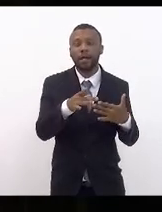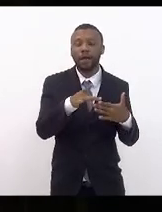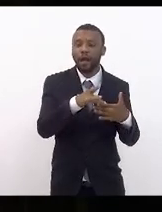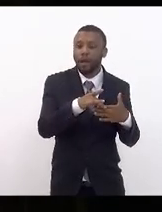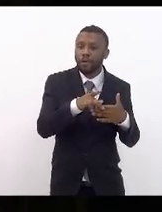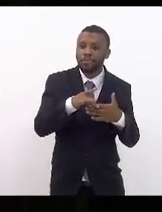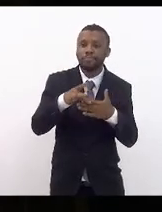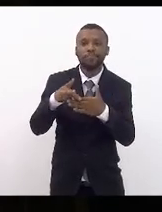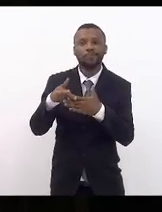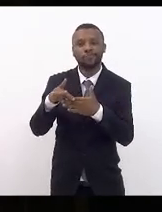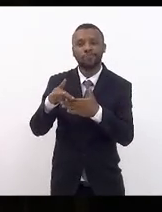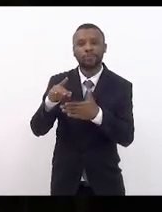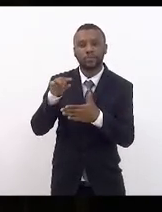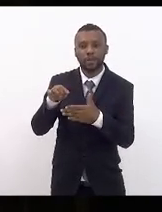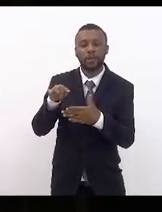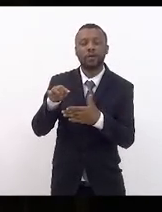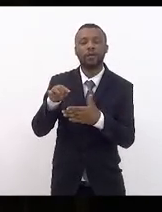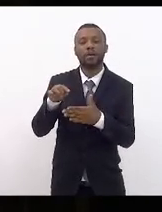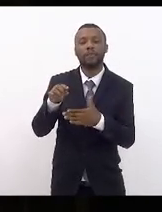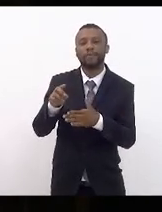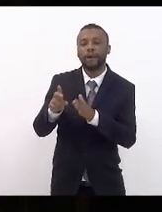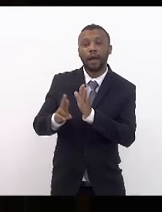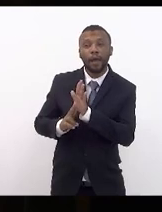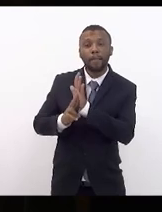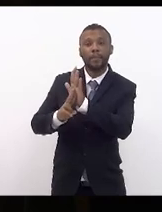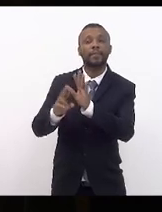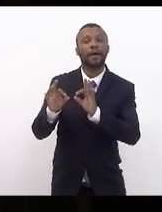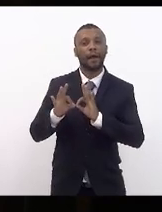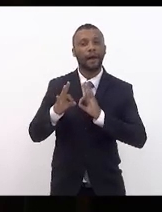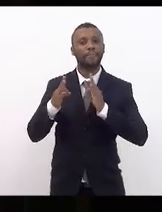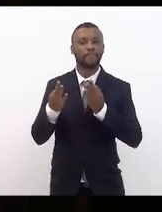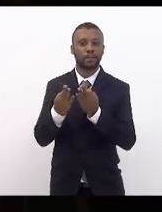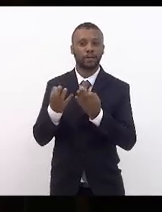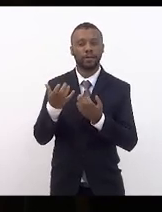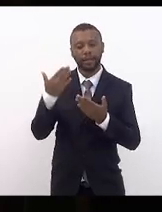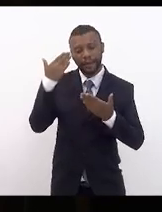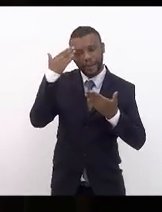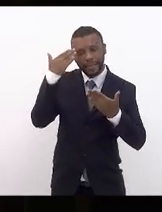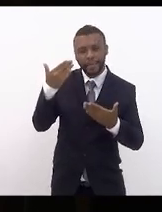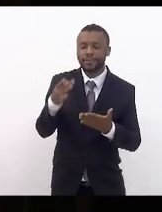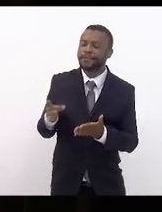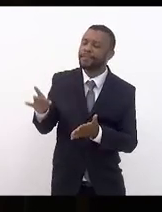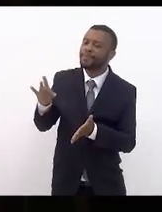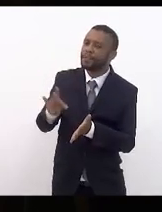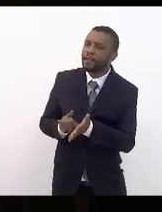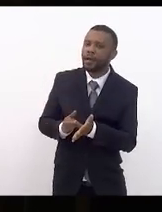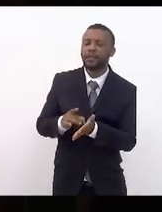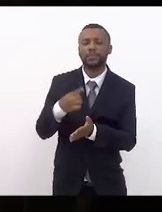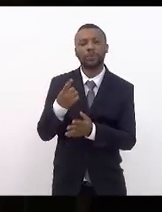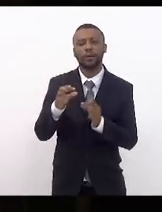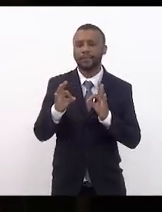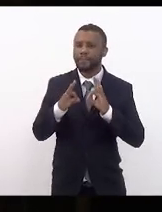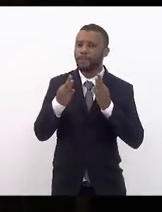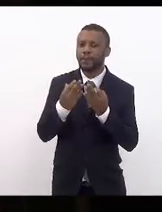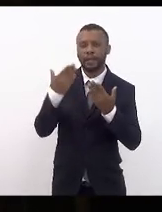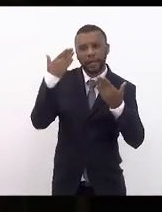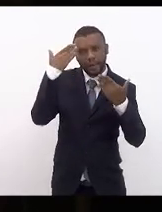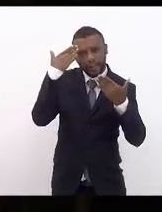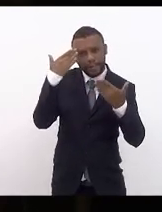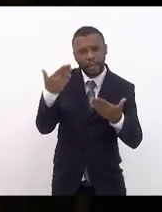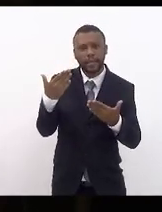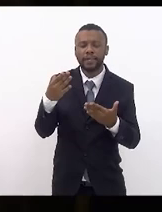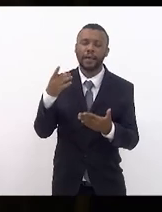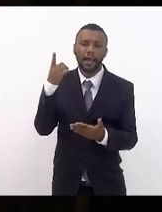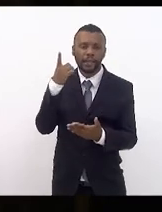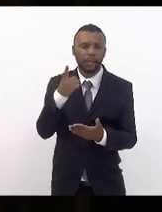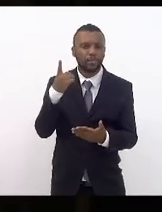por poder falar em nome da nossa família. Queria agradecer de todo o coração, nossa família agradece a